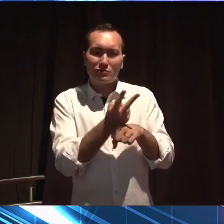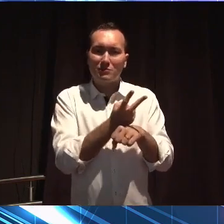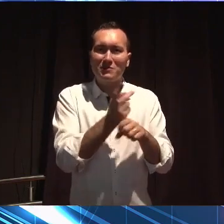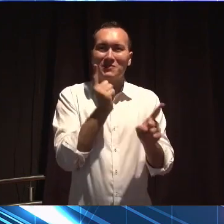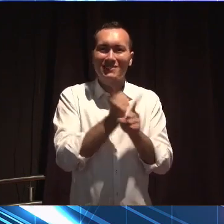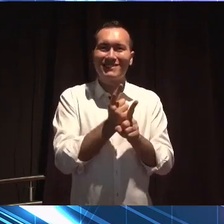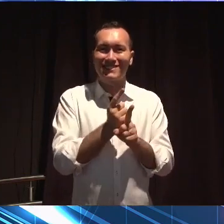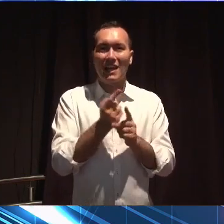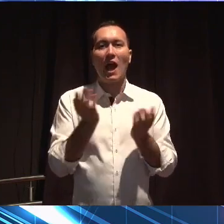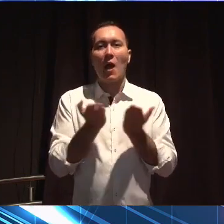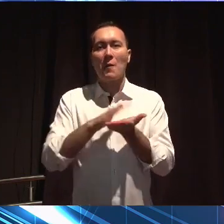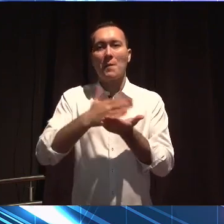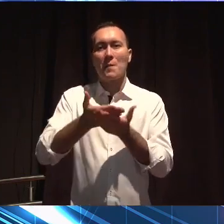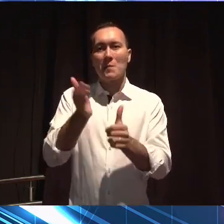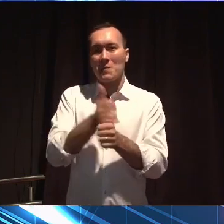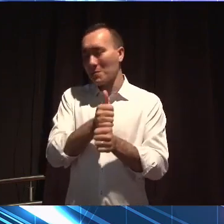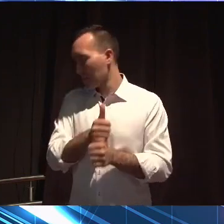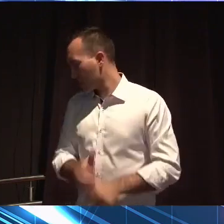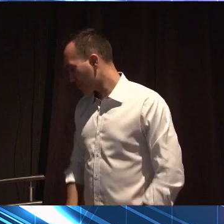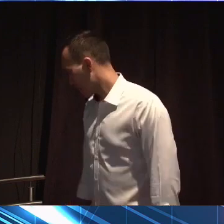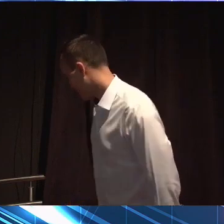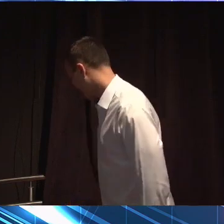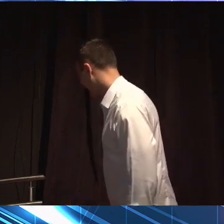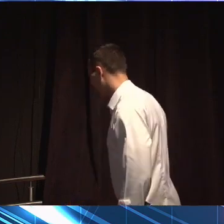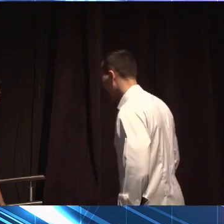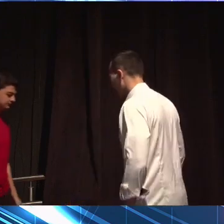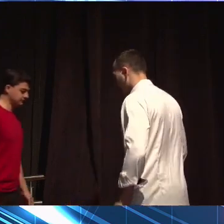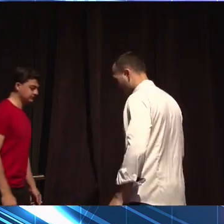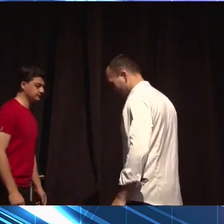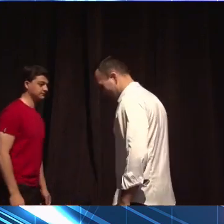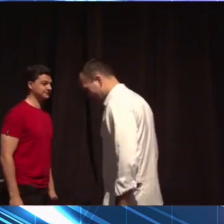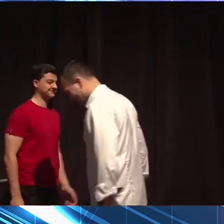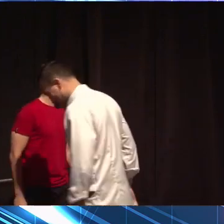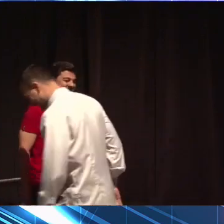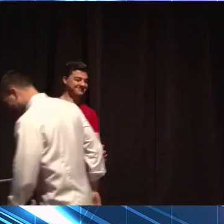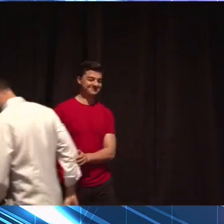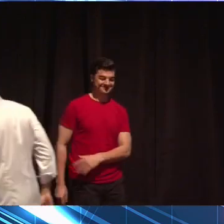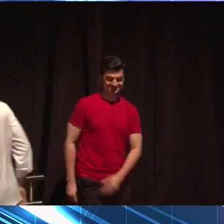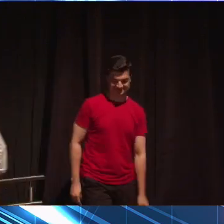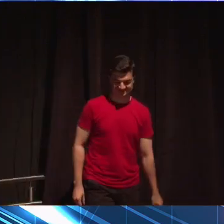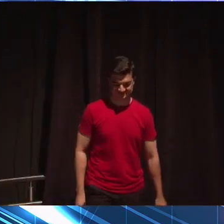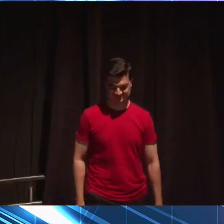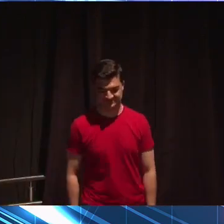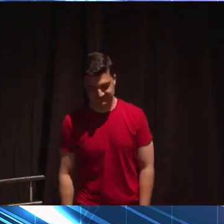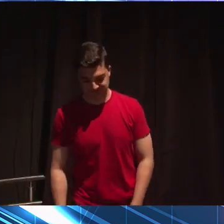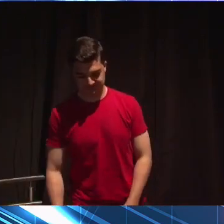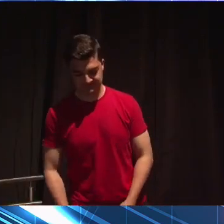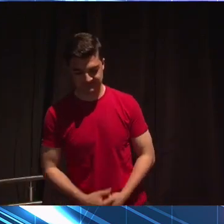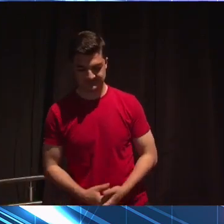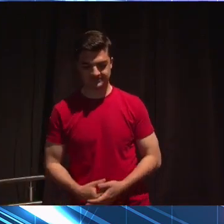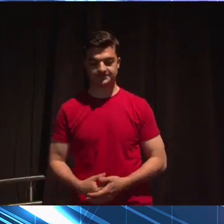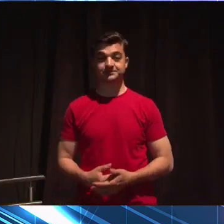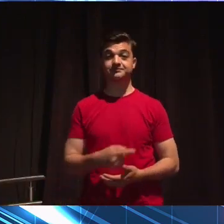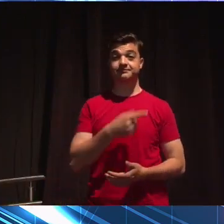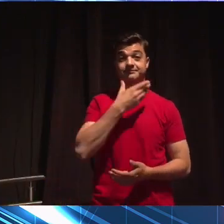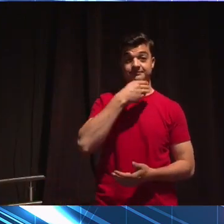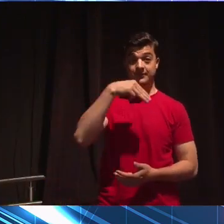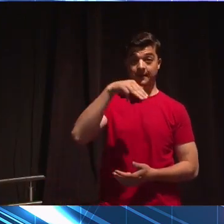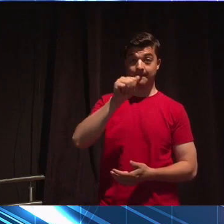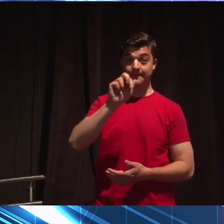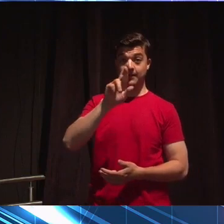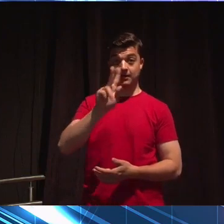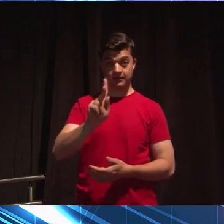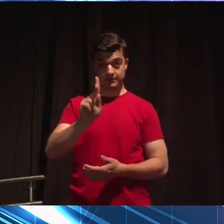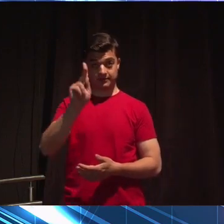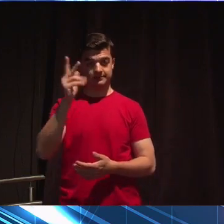dos principais investidores do Vale do Silício, talvez, hoje, um dos mais relevantes. E ele falou, em 2011, o Marc